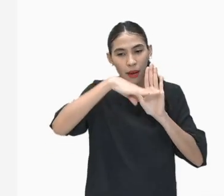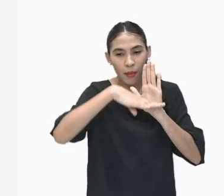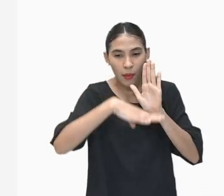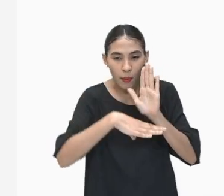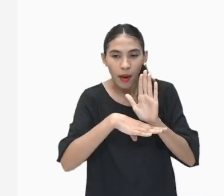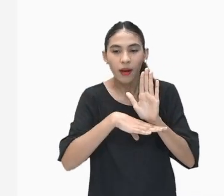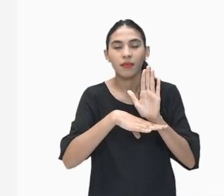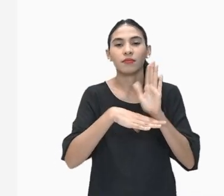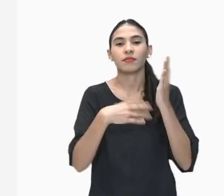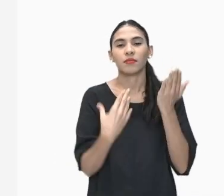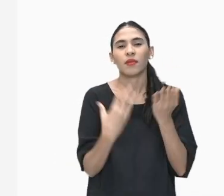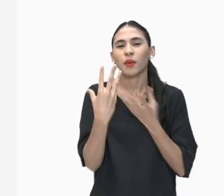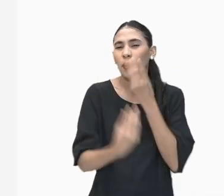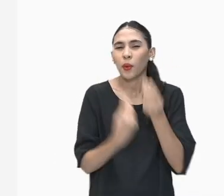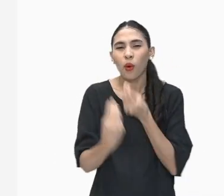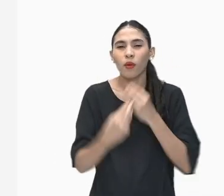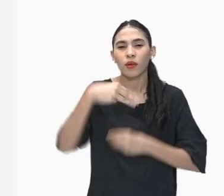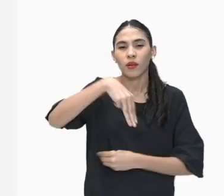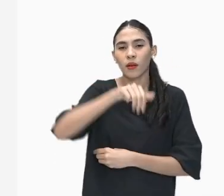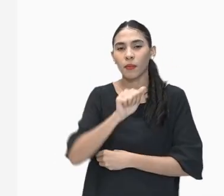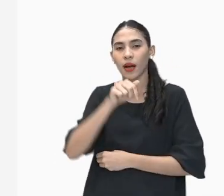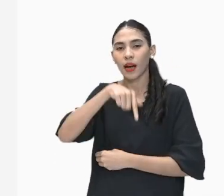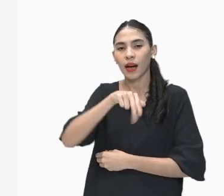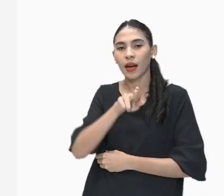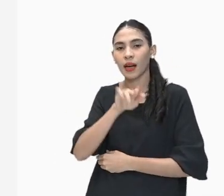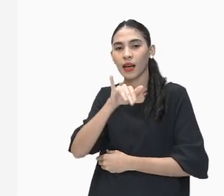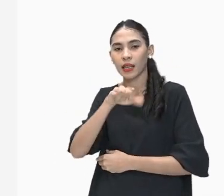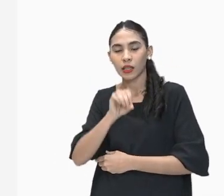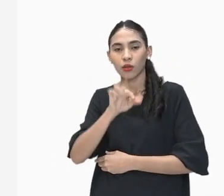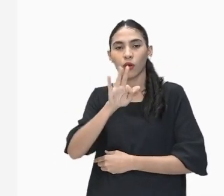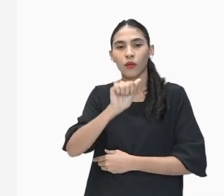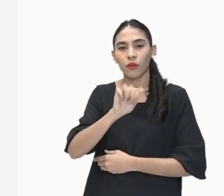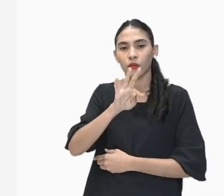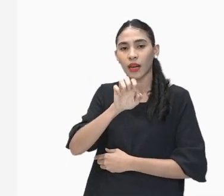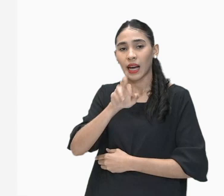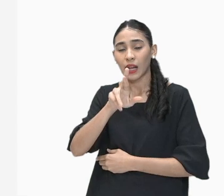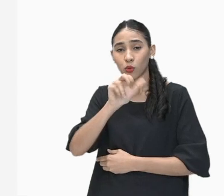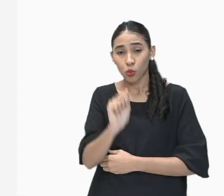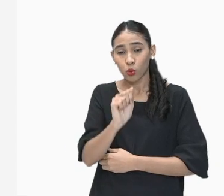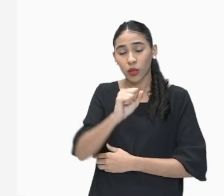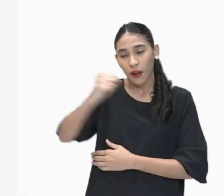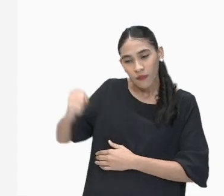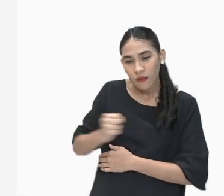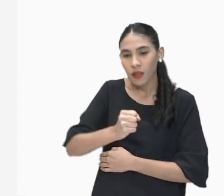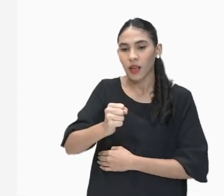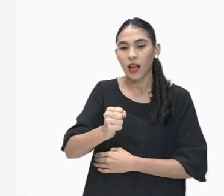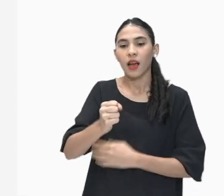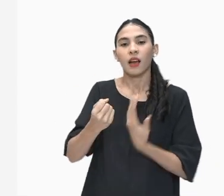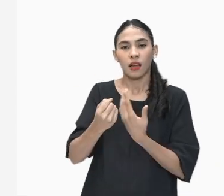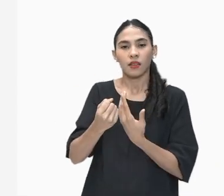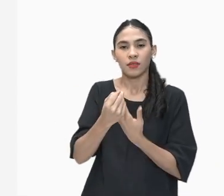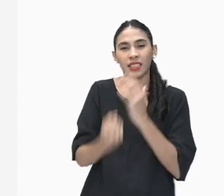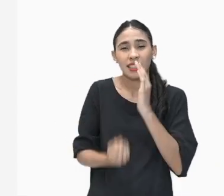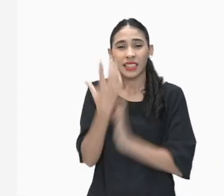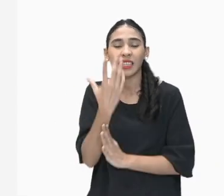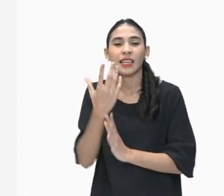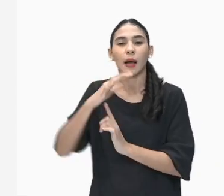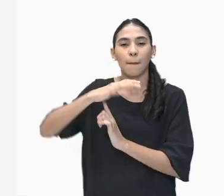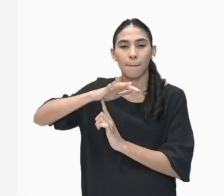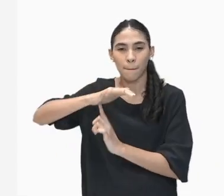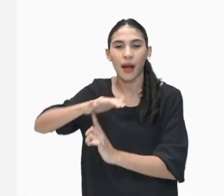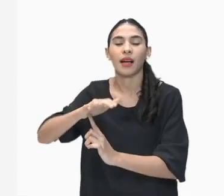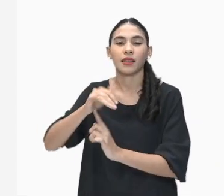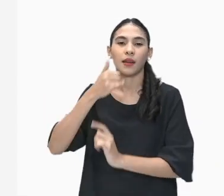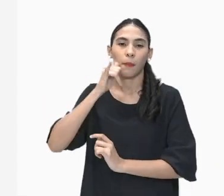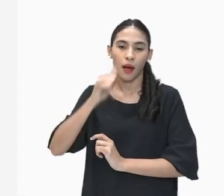se dá isso aí, essa questão da maquinofatura? Então, nós vamos introduzir na produção algumas máquinas que vão ajudar nesse